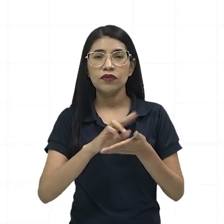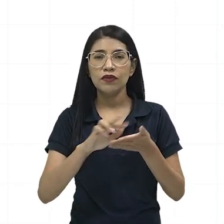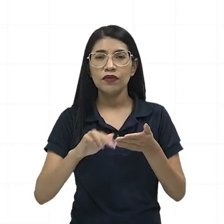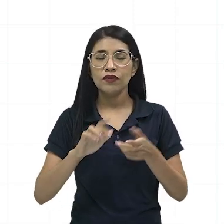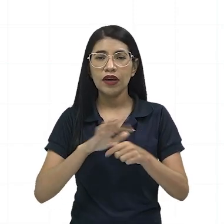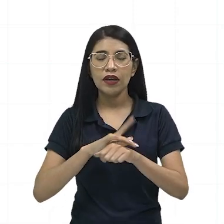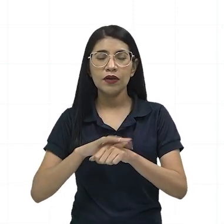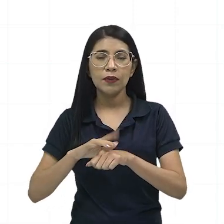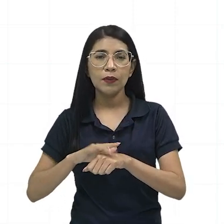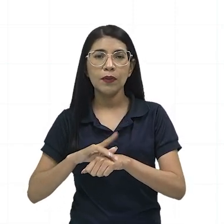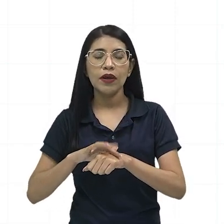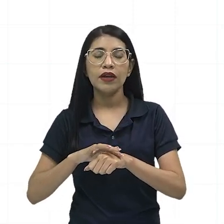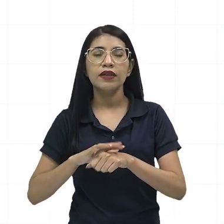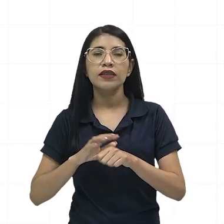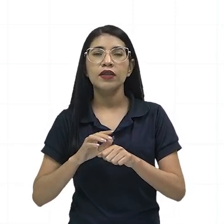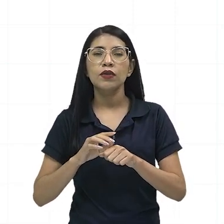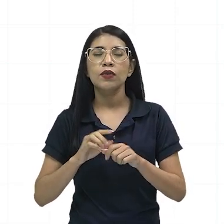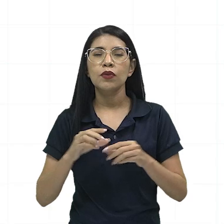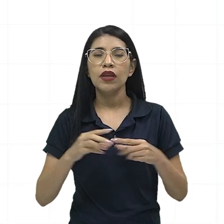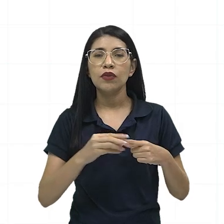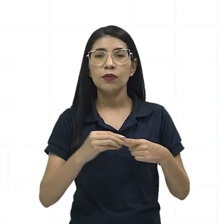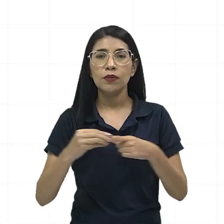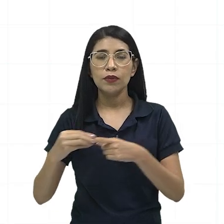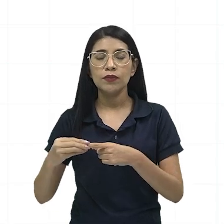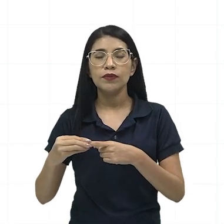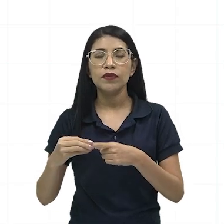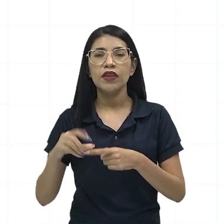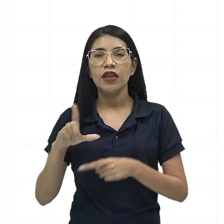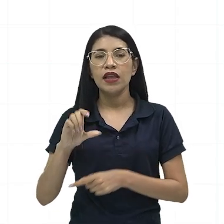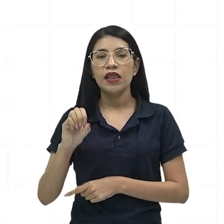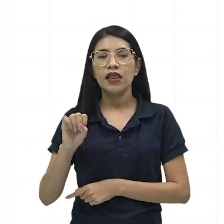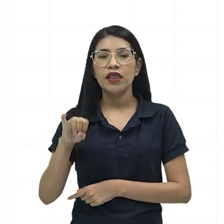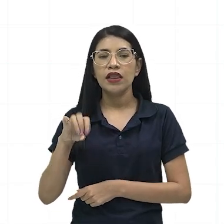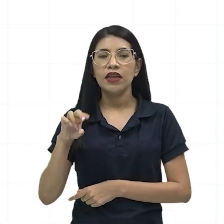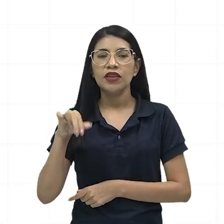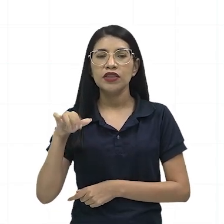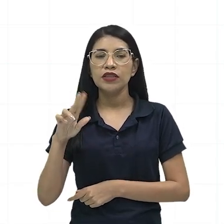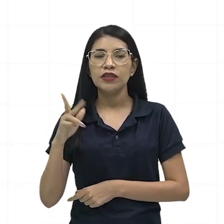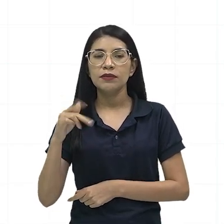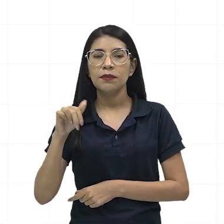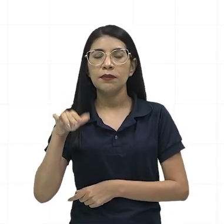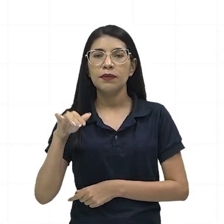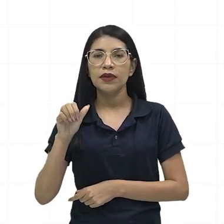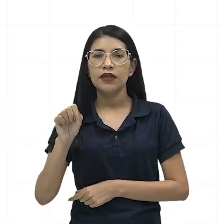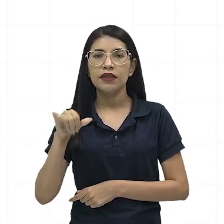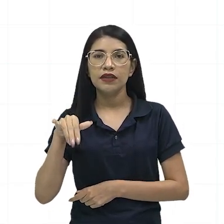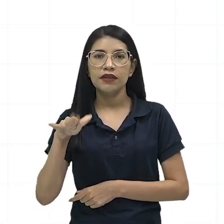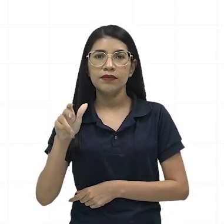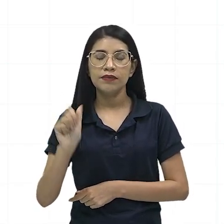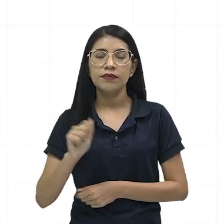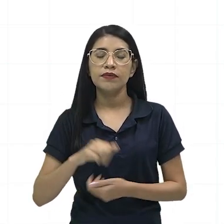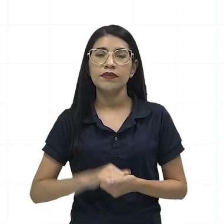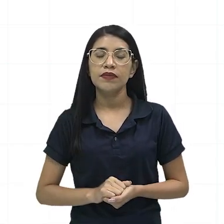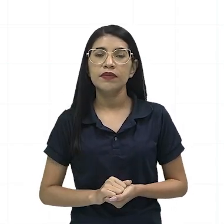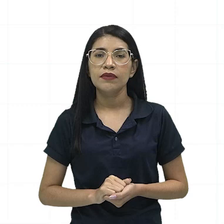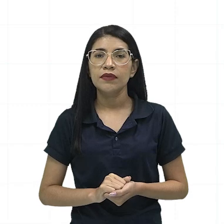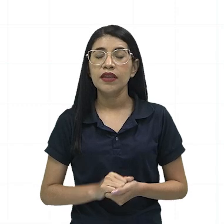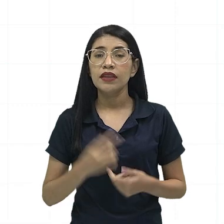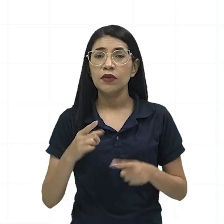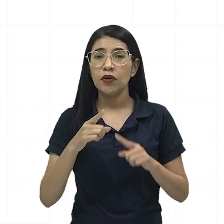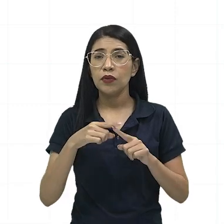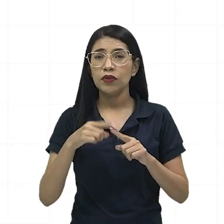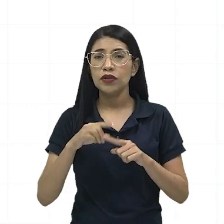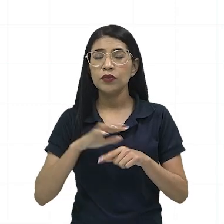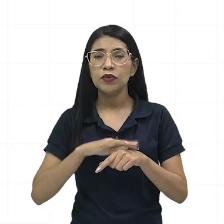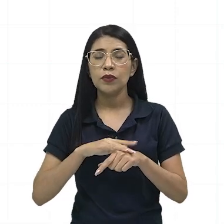por protozoários do gênero Leishmania, né? Então nós temos a leishmaniose sendo